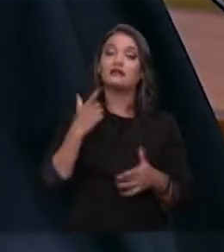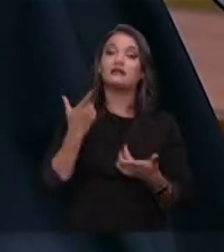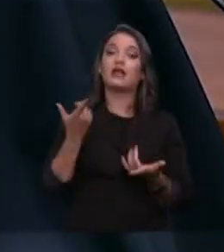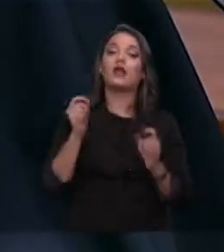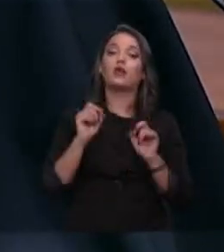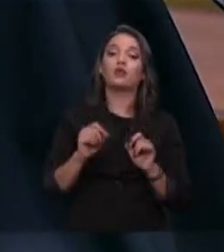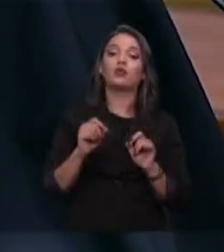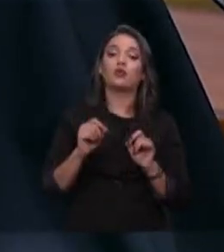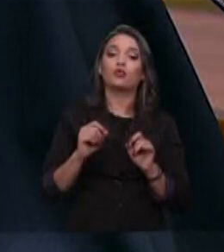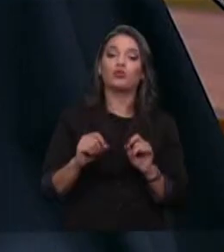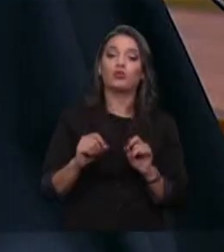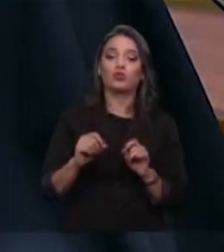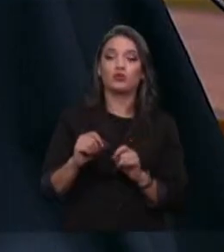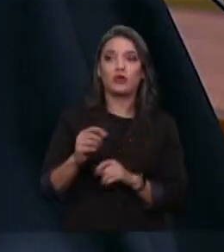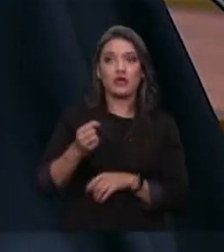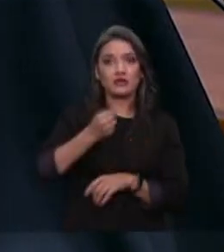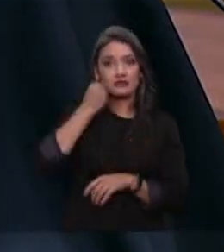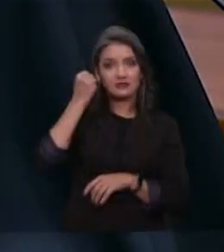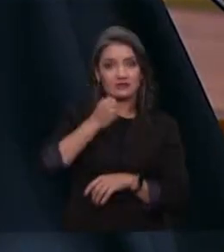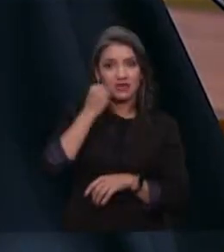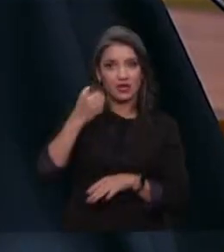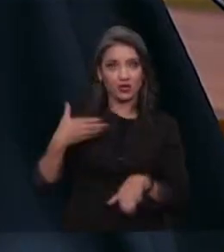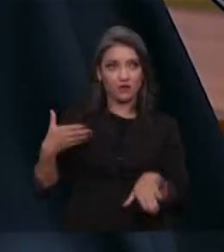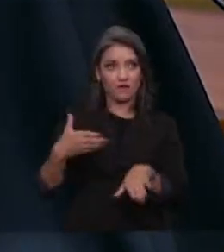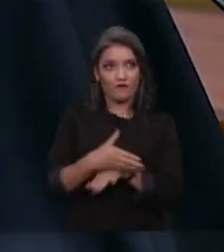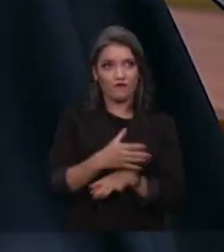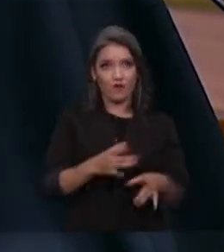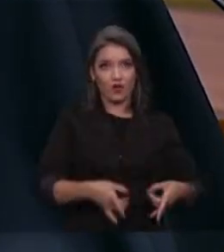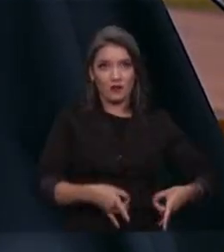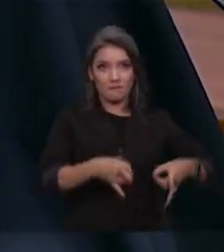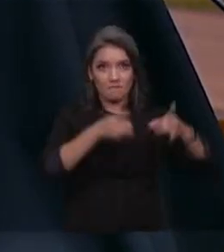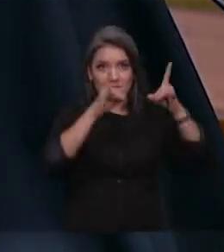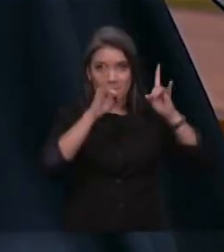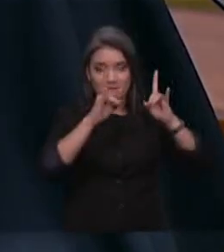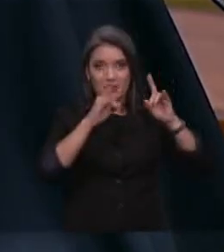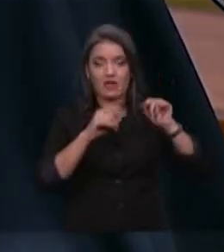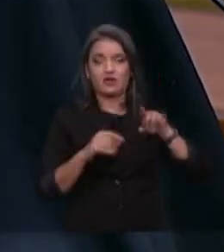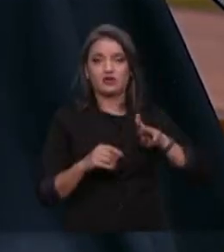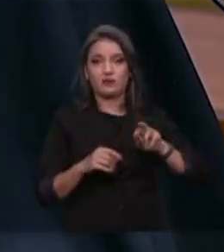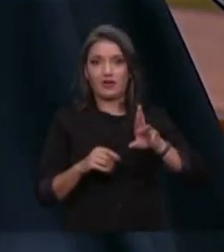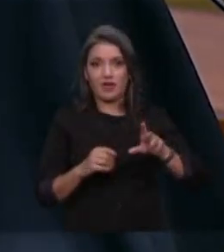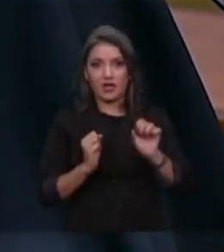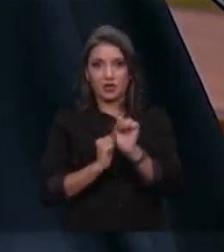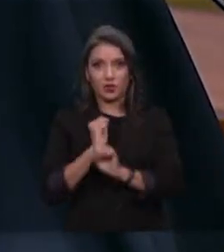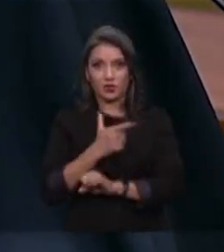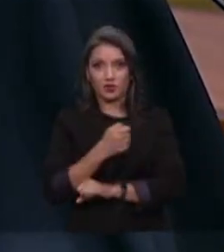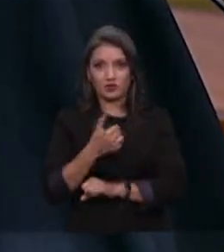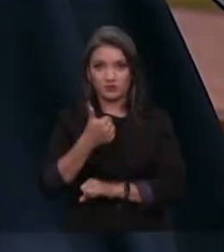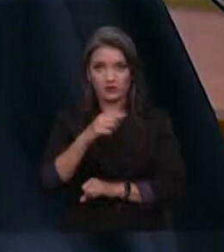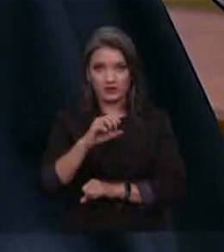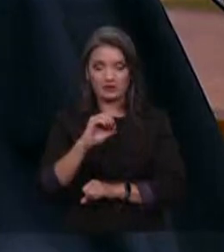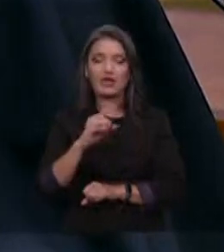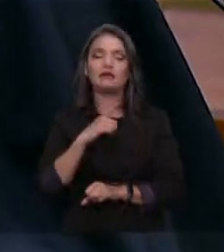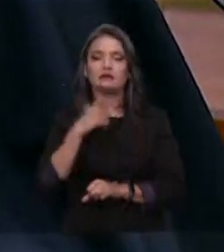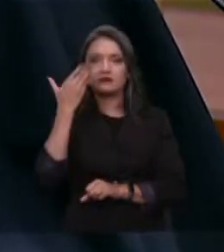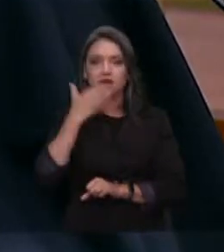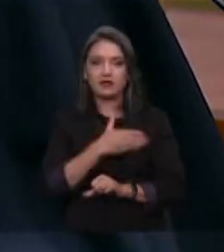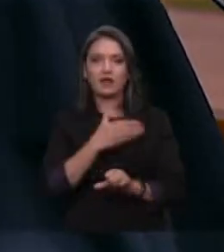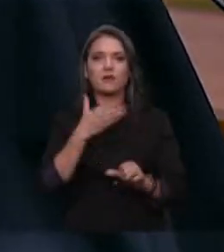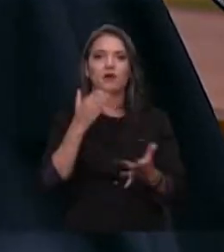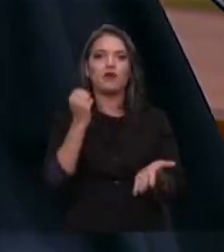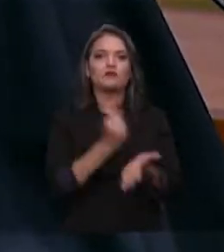entrada do parlamentar no prédio da Sociedade de Economia Mista no ano 2010, folha 45 das alegações finais. Sobre esse